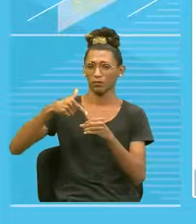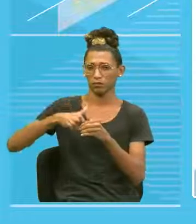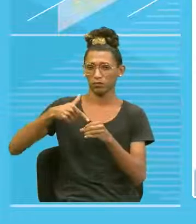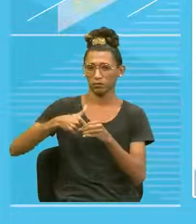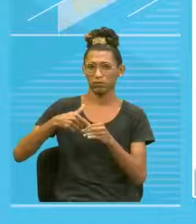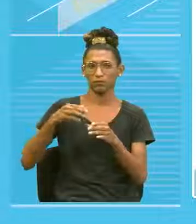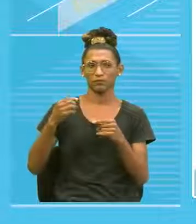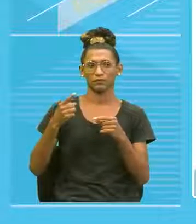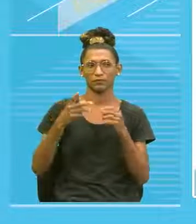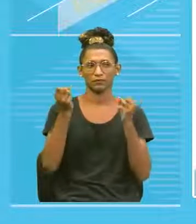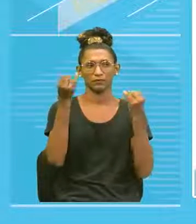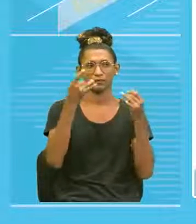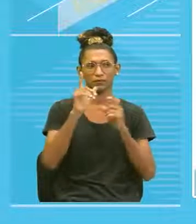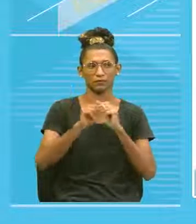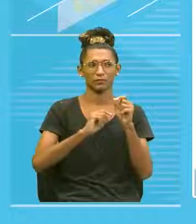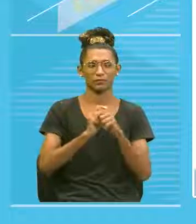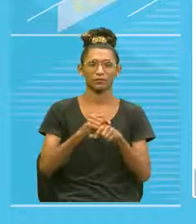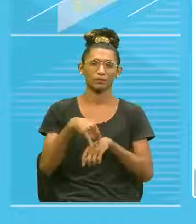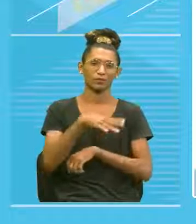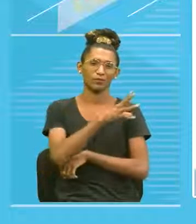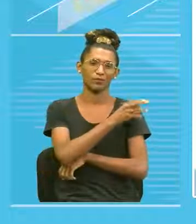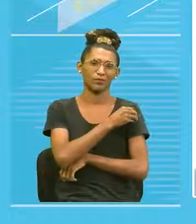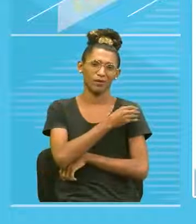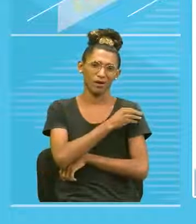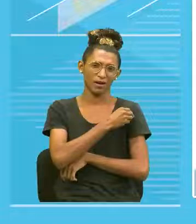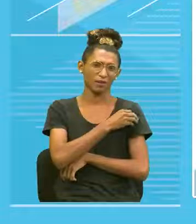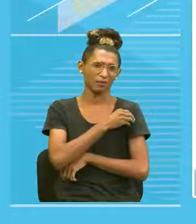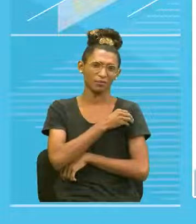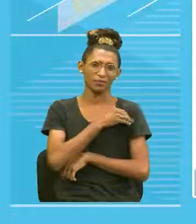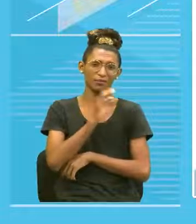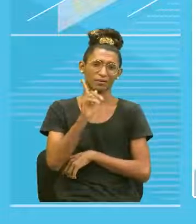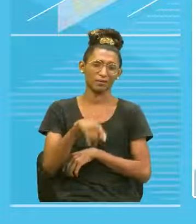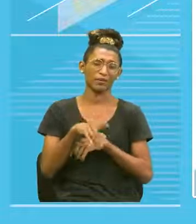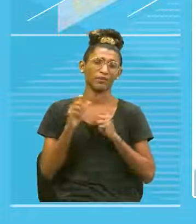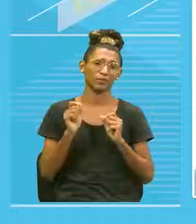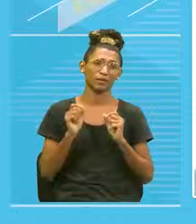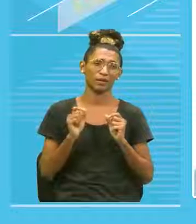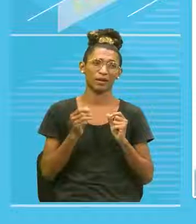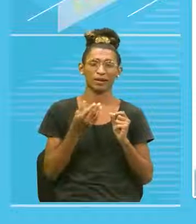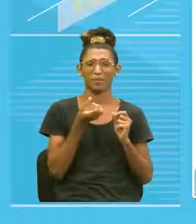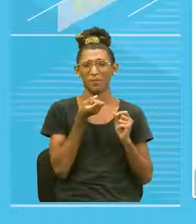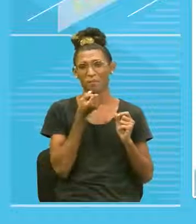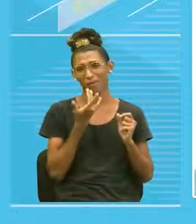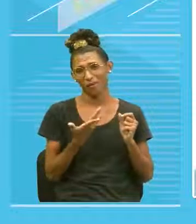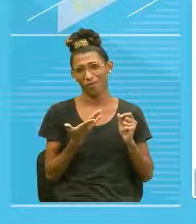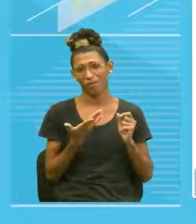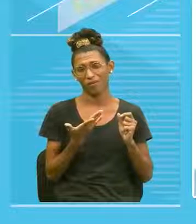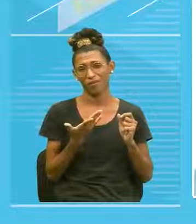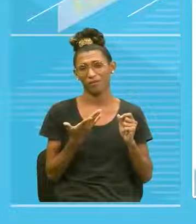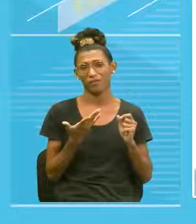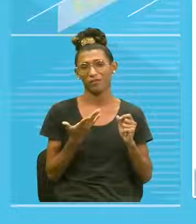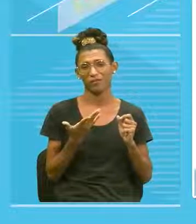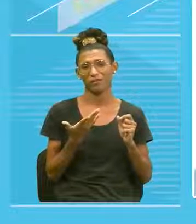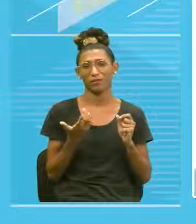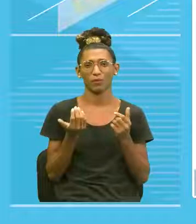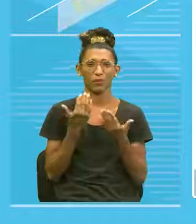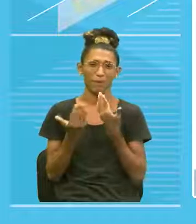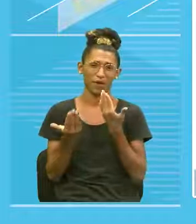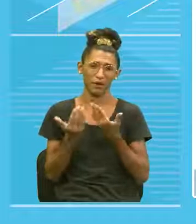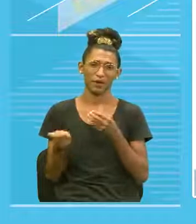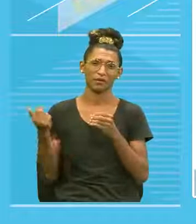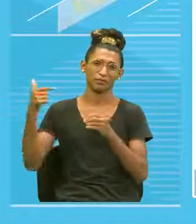eu tô falando bonito para dizer que ele não é um combustor tão bom E